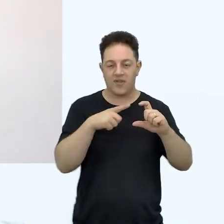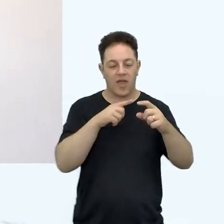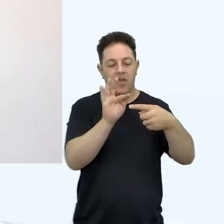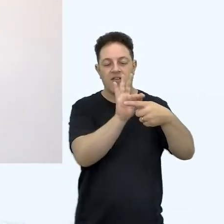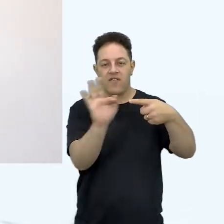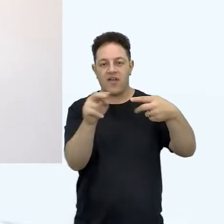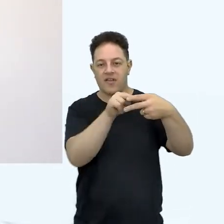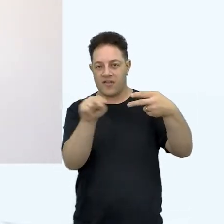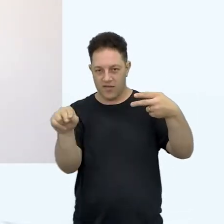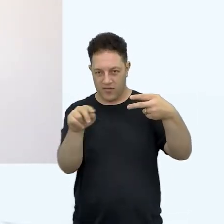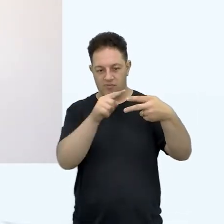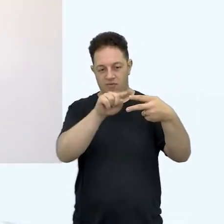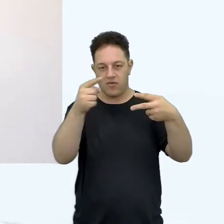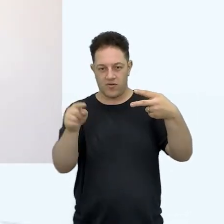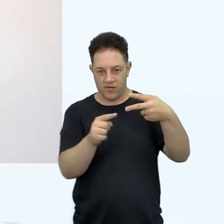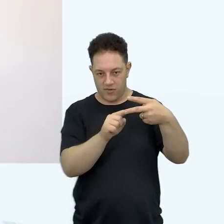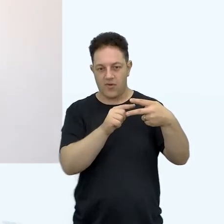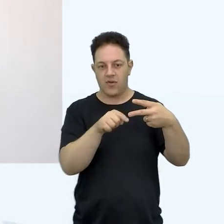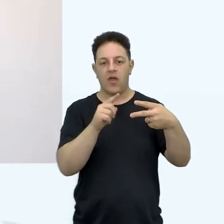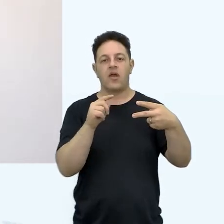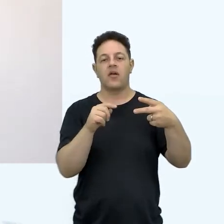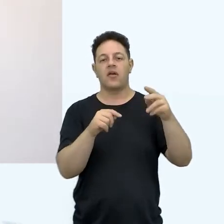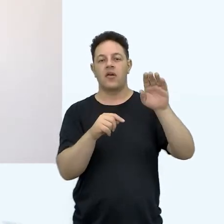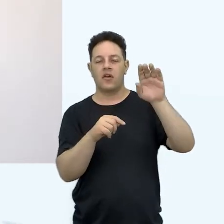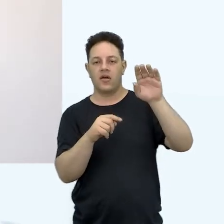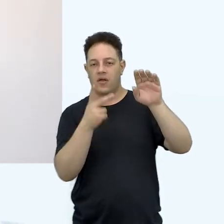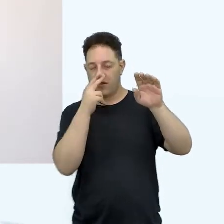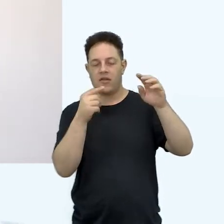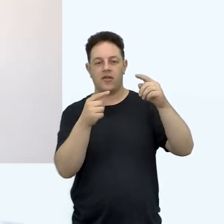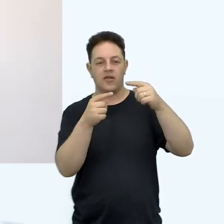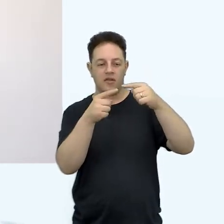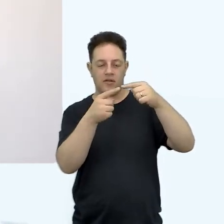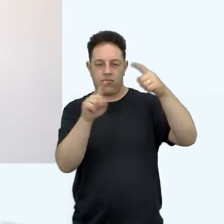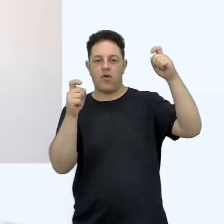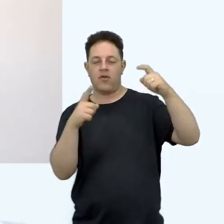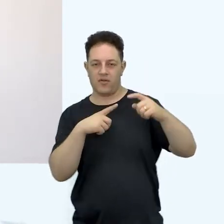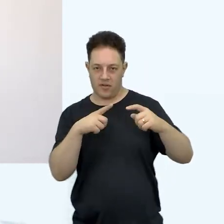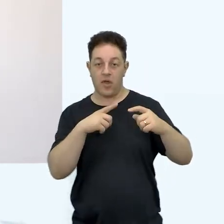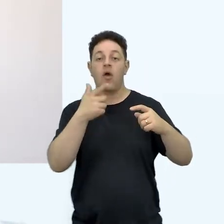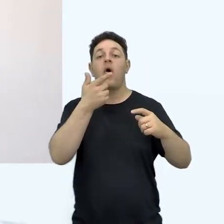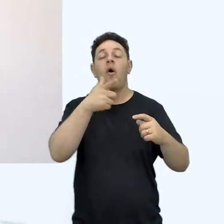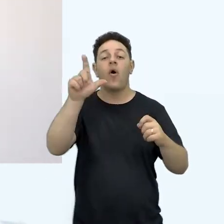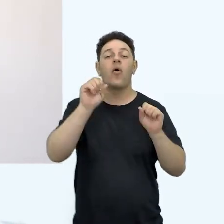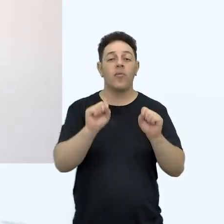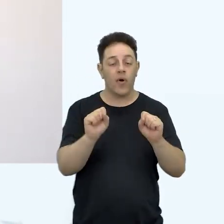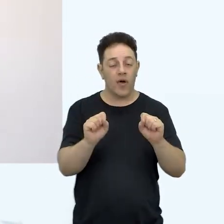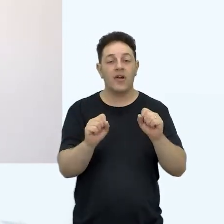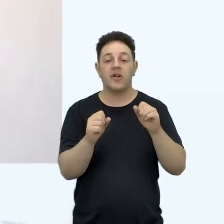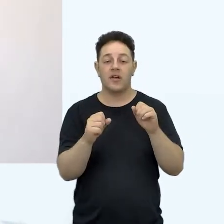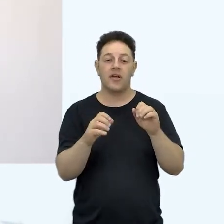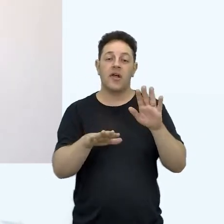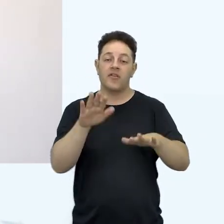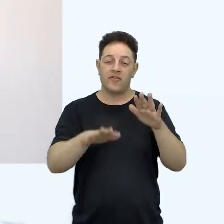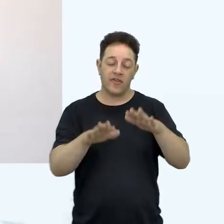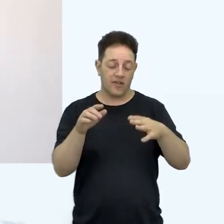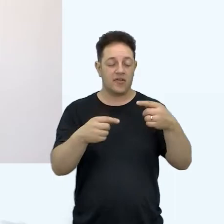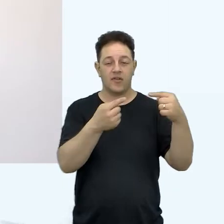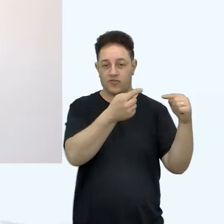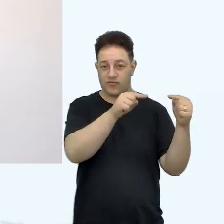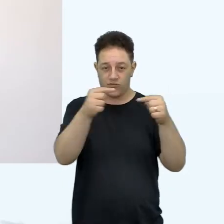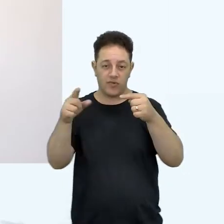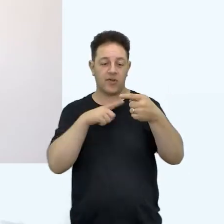neutro, né, que é o choque entre fase e neutro, mas eu também posso ter o choque elétrico através